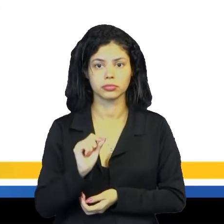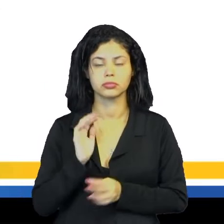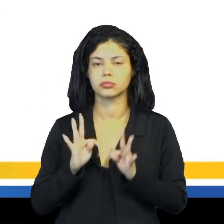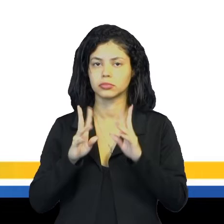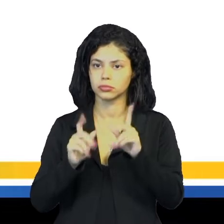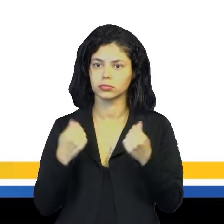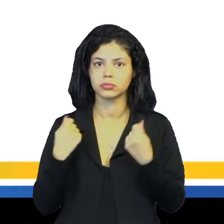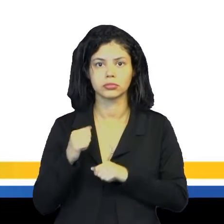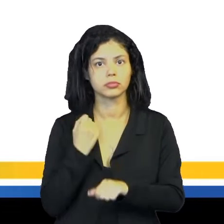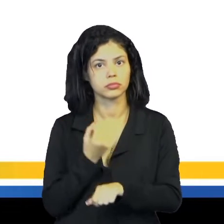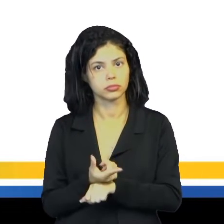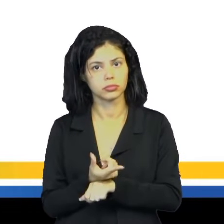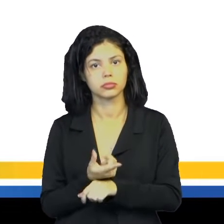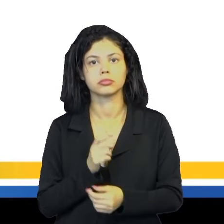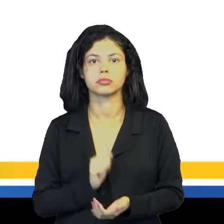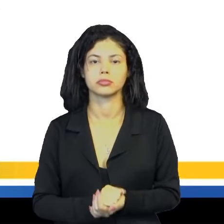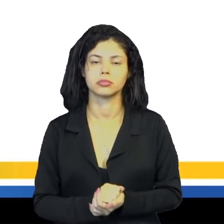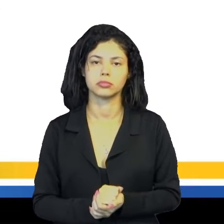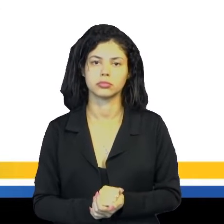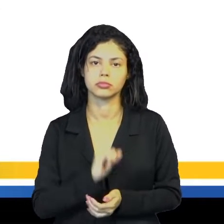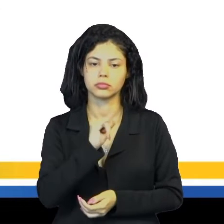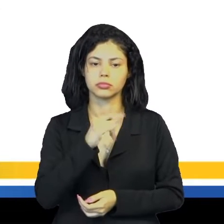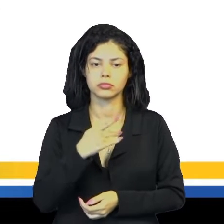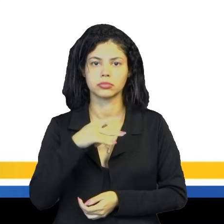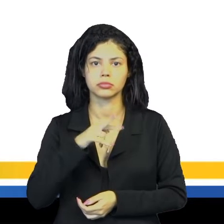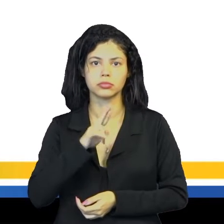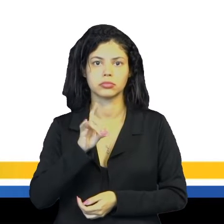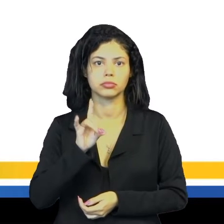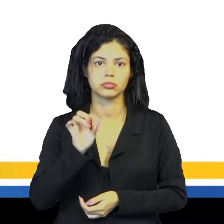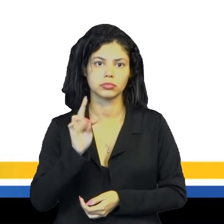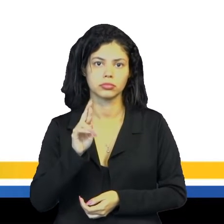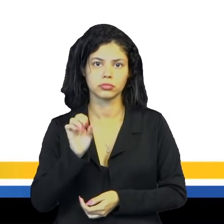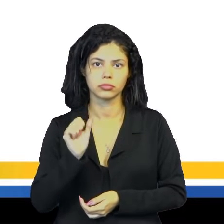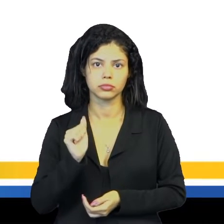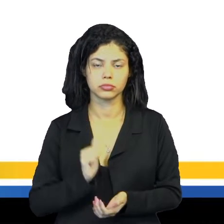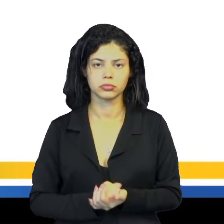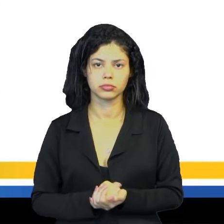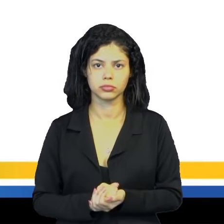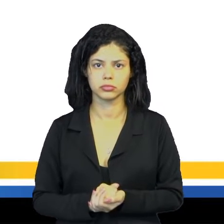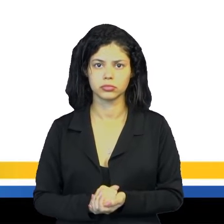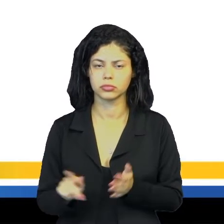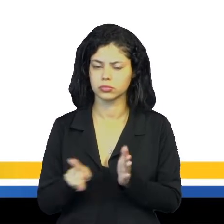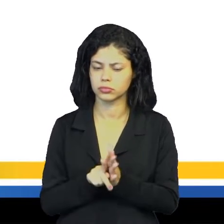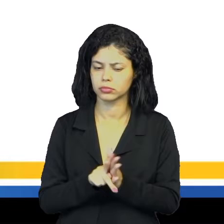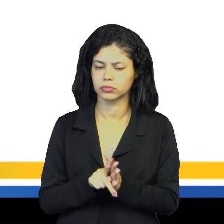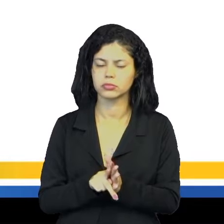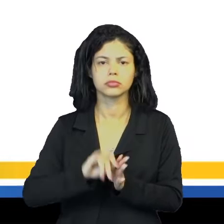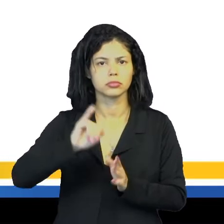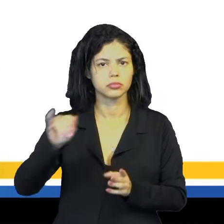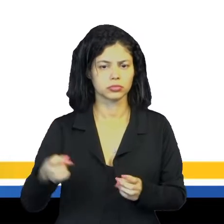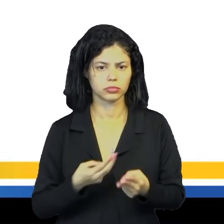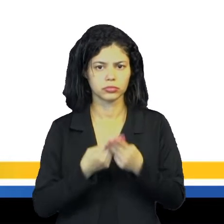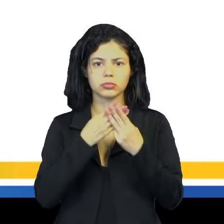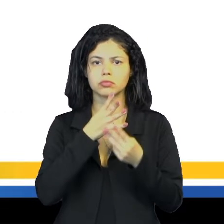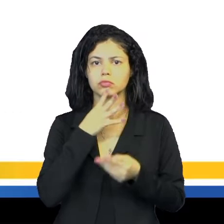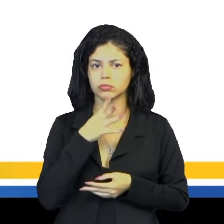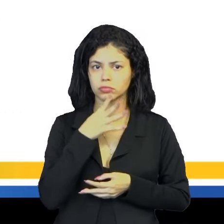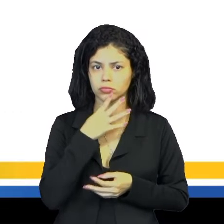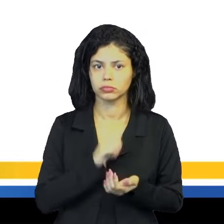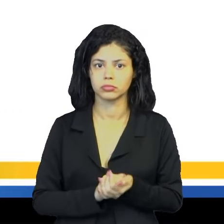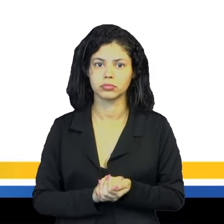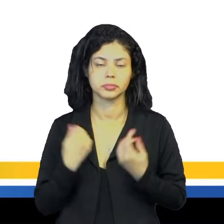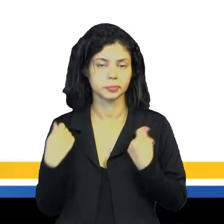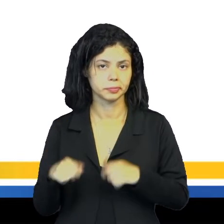deveriam, né, pagar impostos, né, e minorias como judeus tinham que ser reconhecidos como cidadãos plenos.